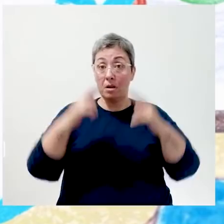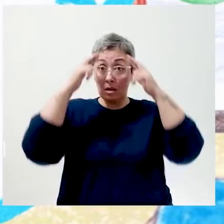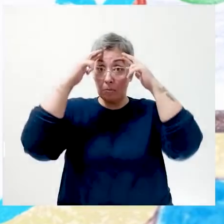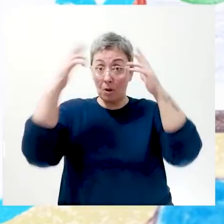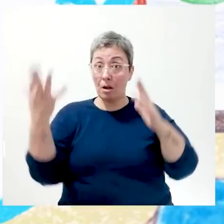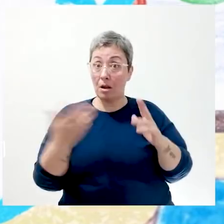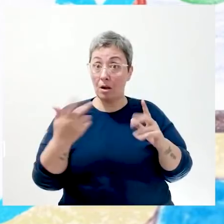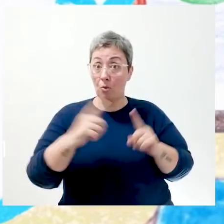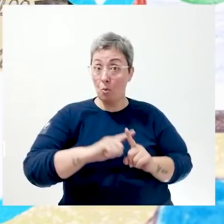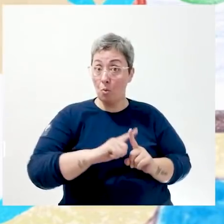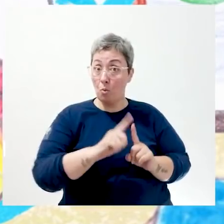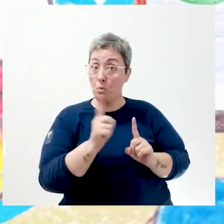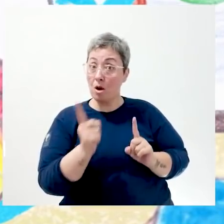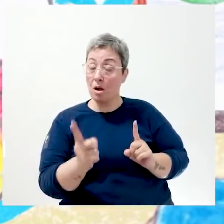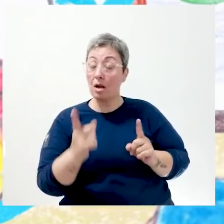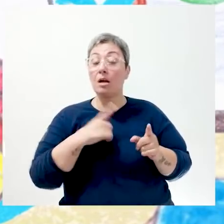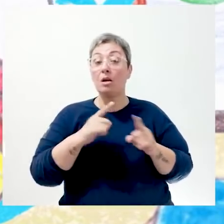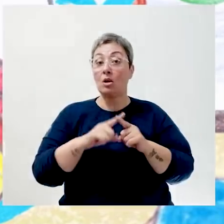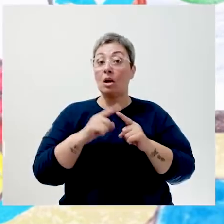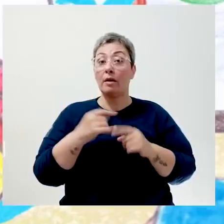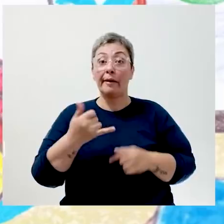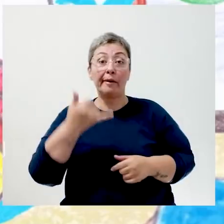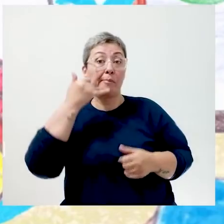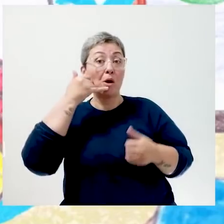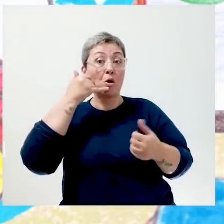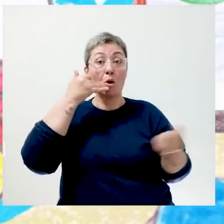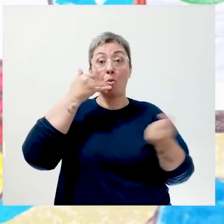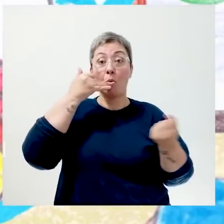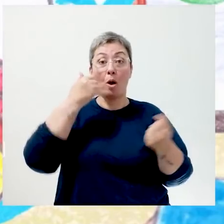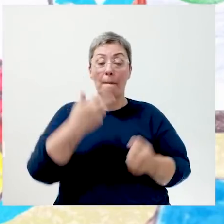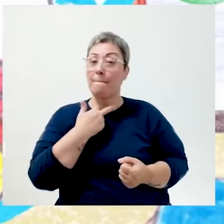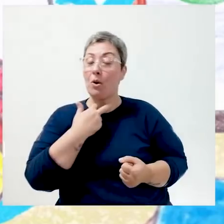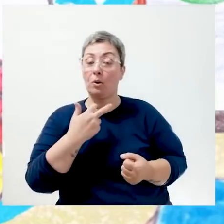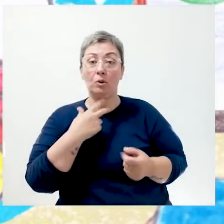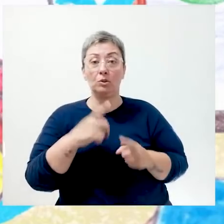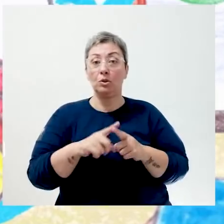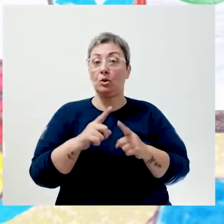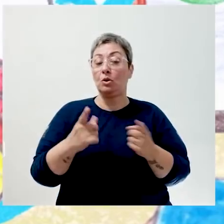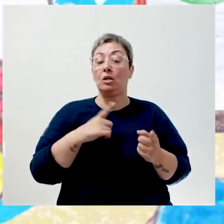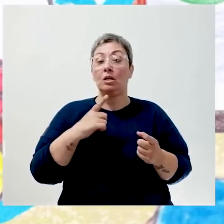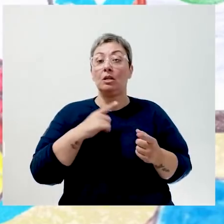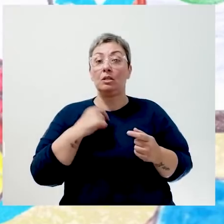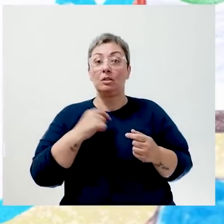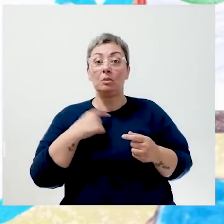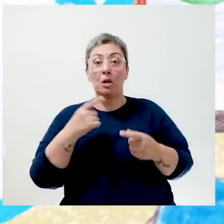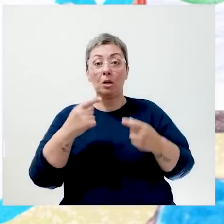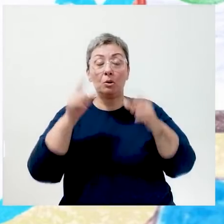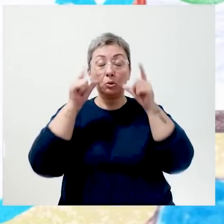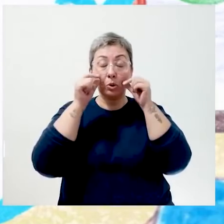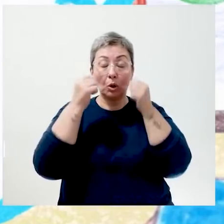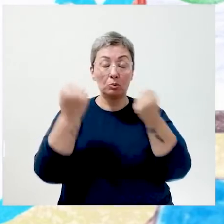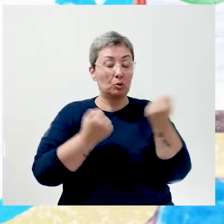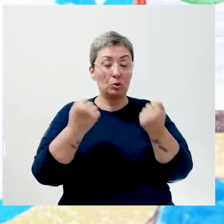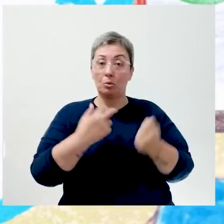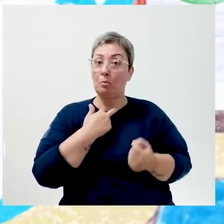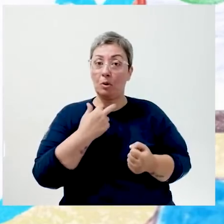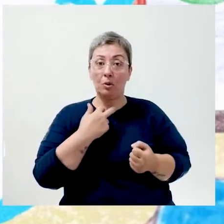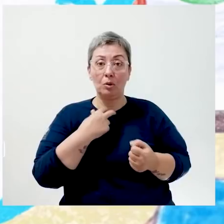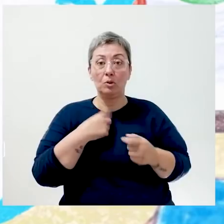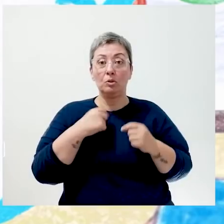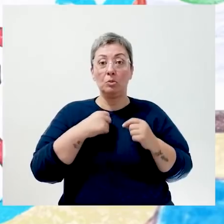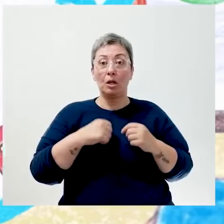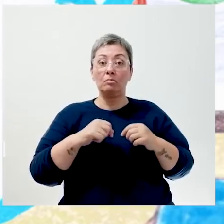limite de velocidade, não falar ao telefone, não dirigir com sono, respeitar sinais